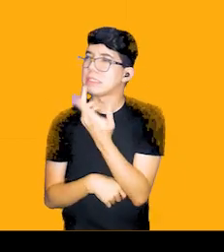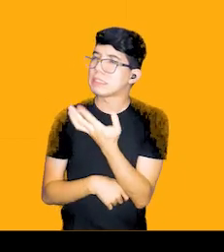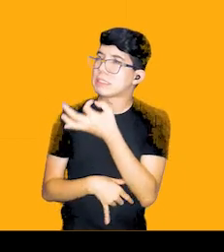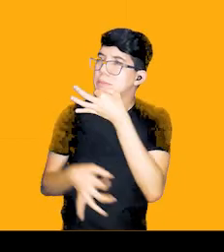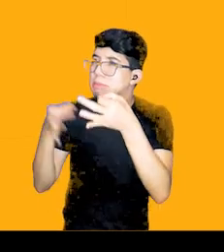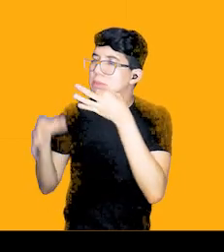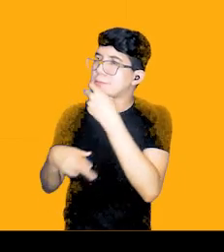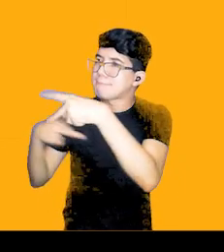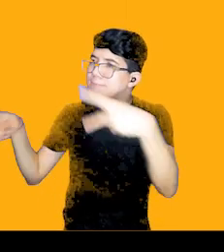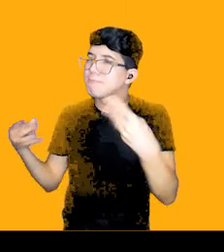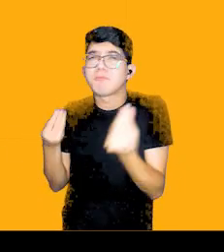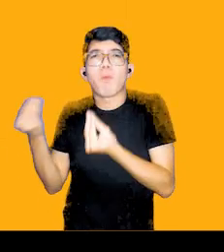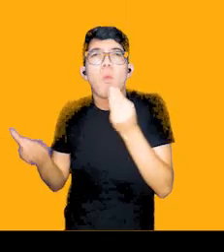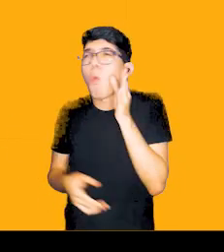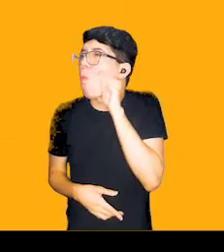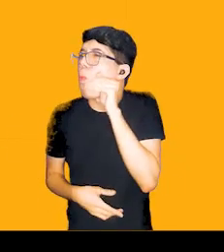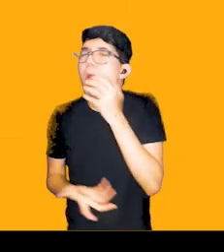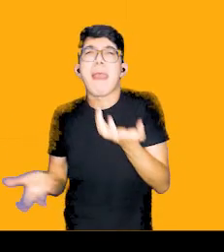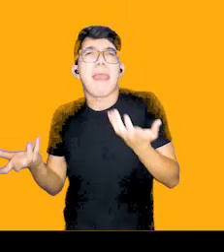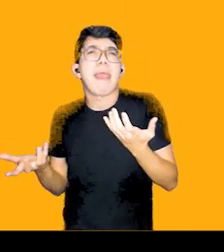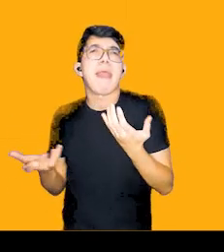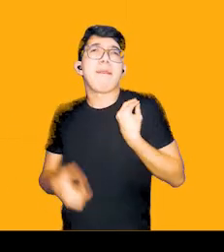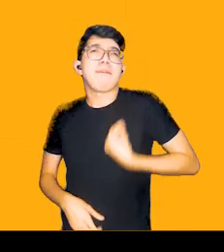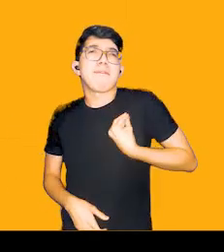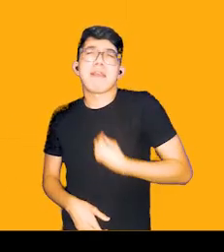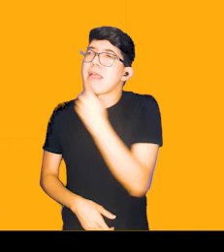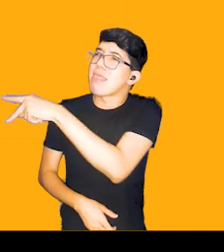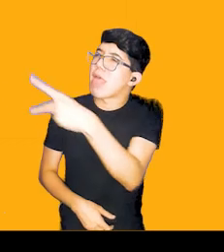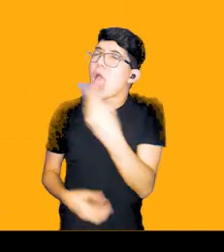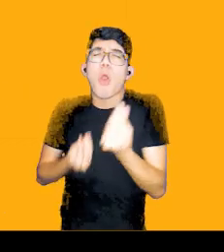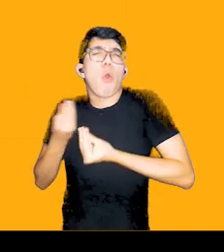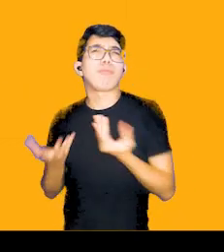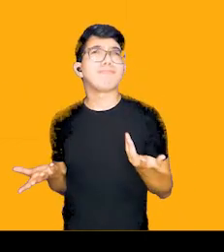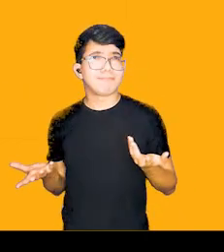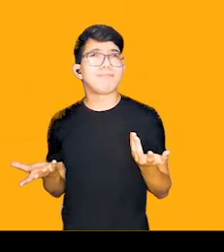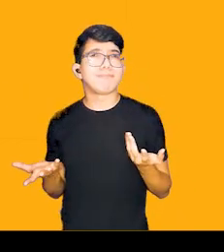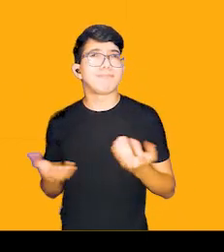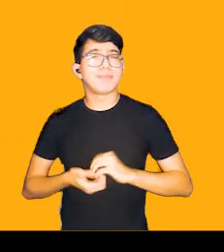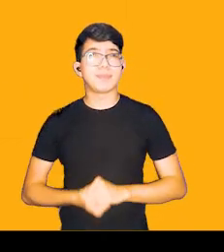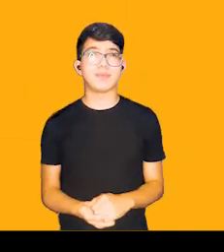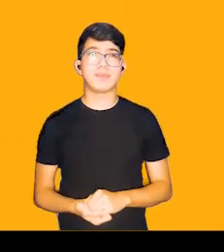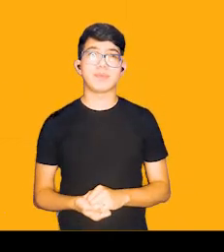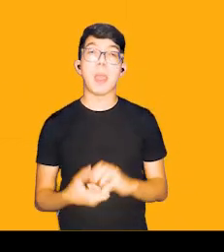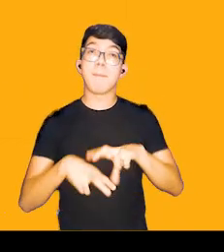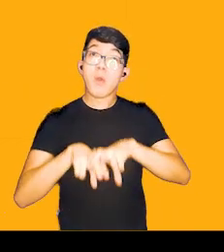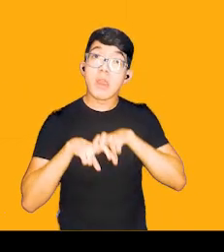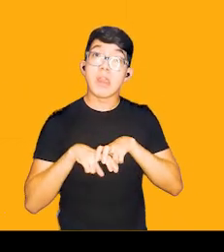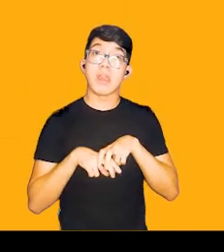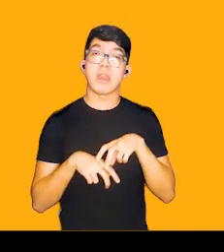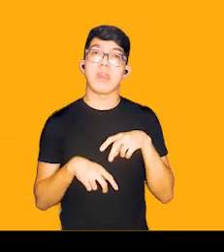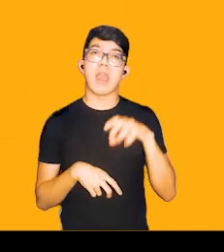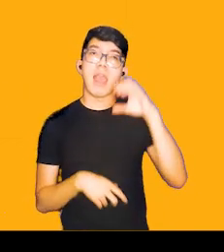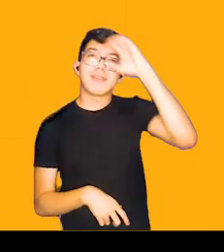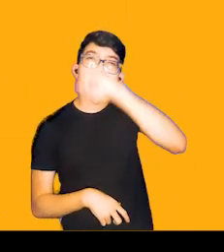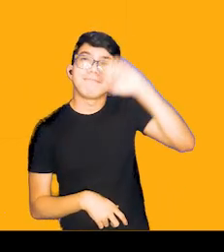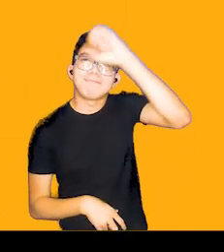própria cidade, aonde elas moram, como elas vivem, o que que elas acham disso, né? Então, o